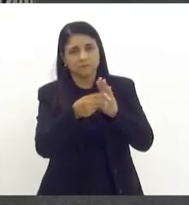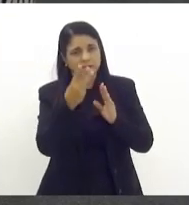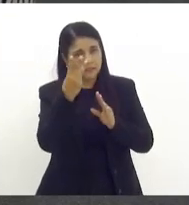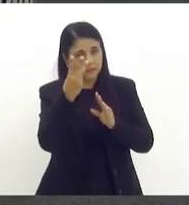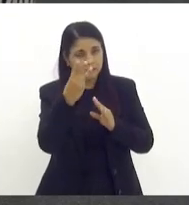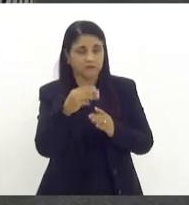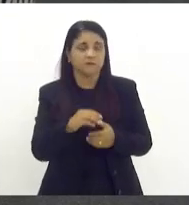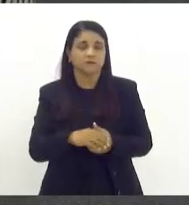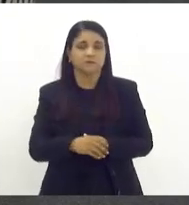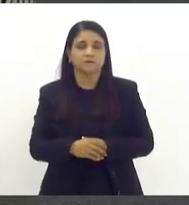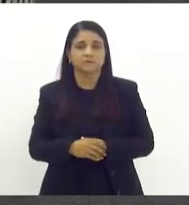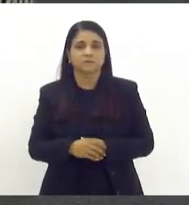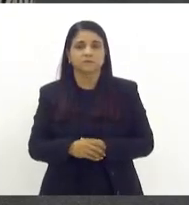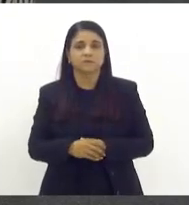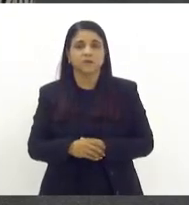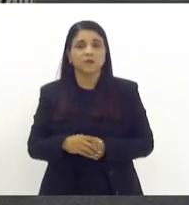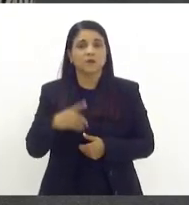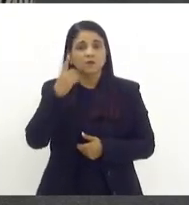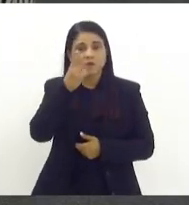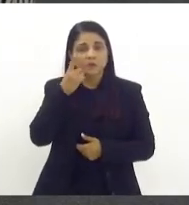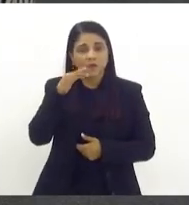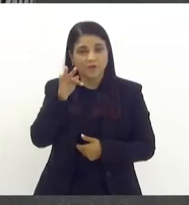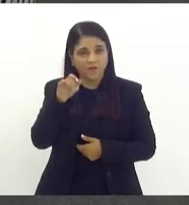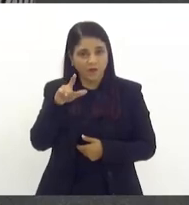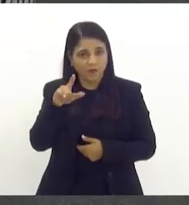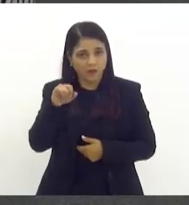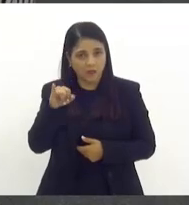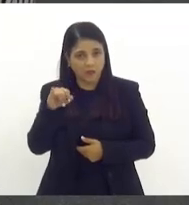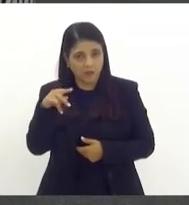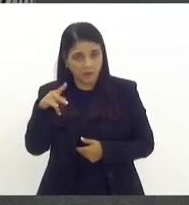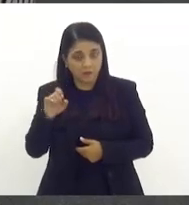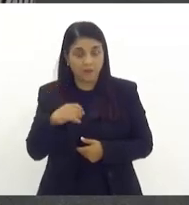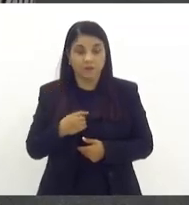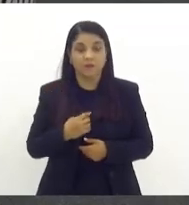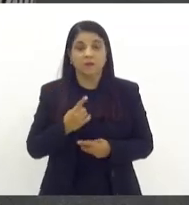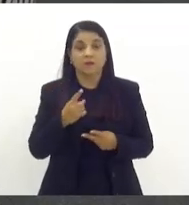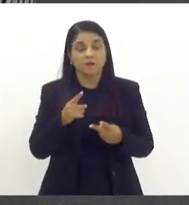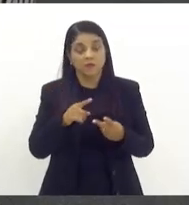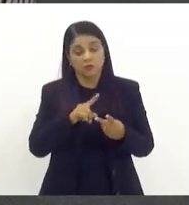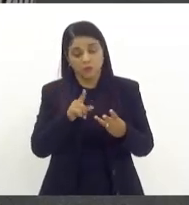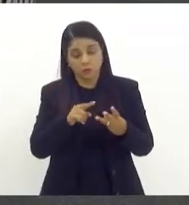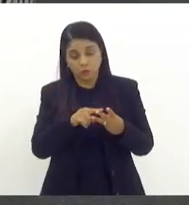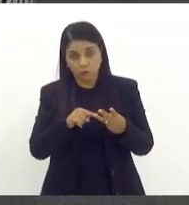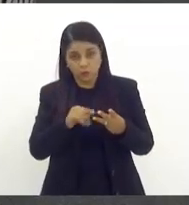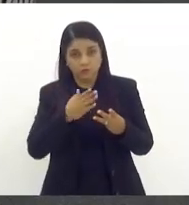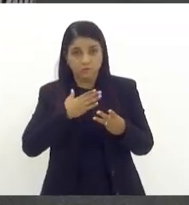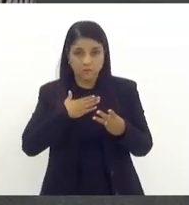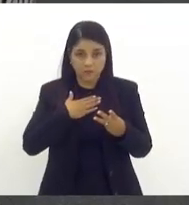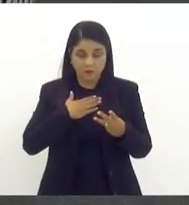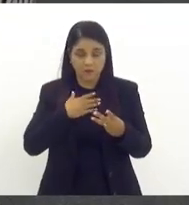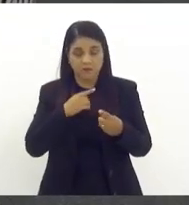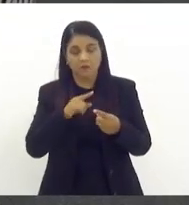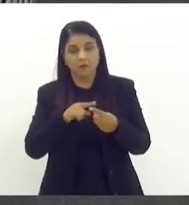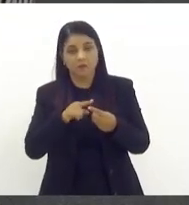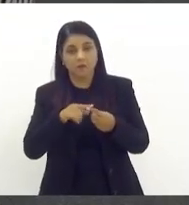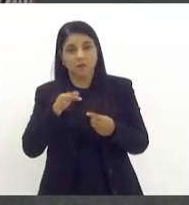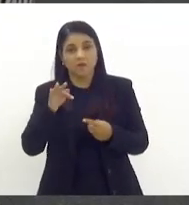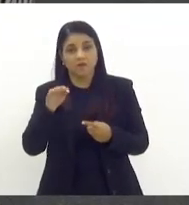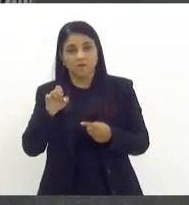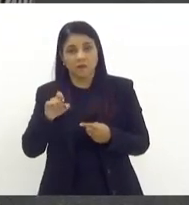e o deputado e duas delas são de minha autoria Deputado Felipe em raves